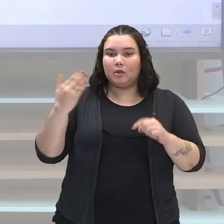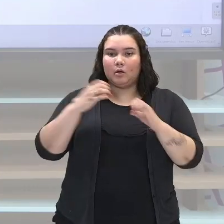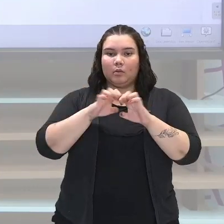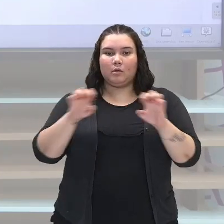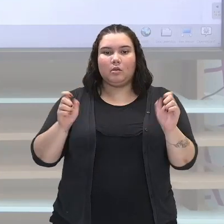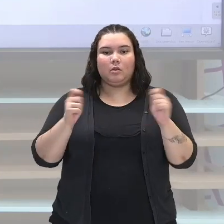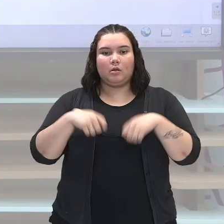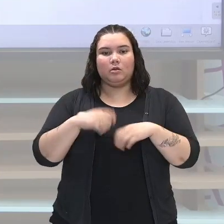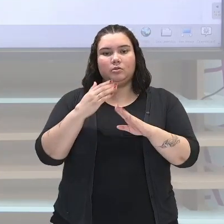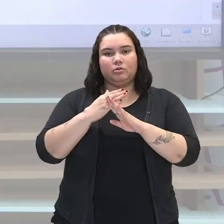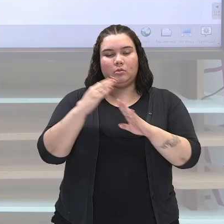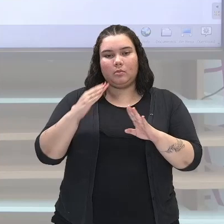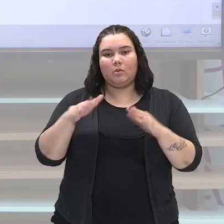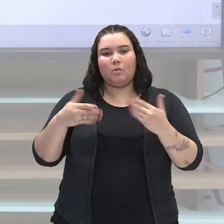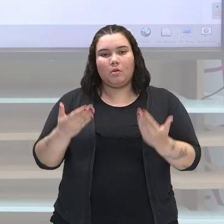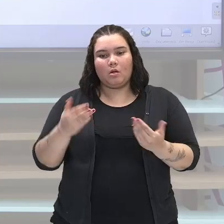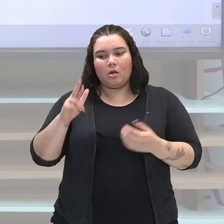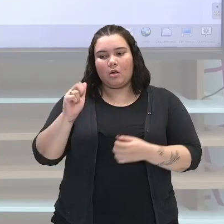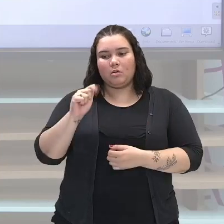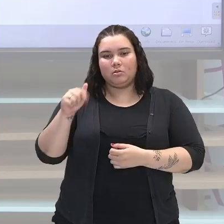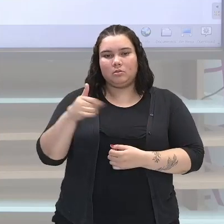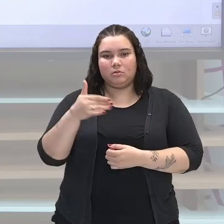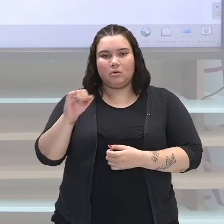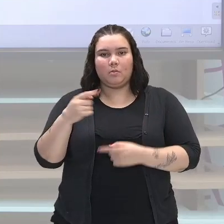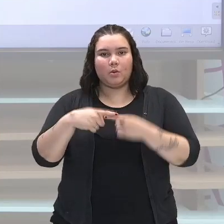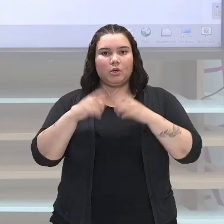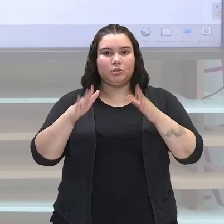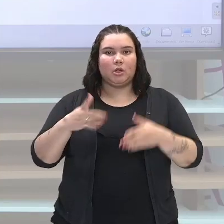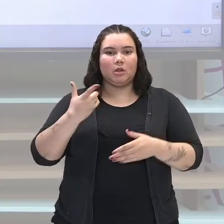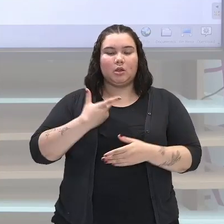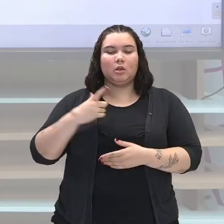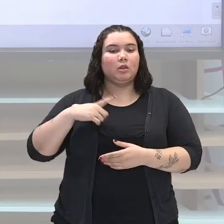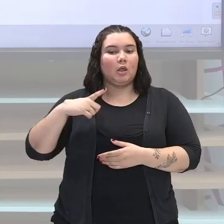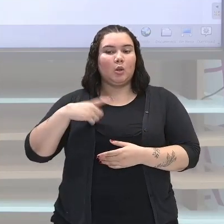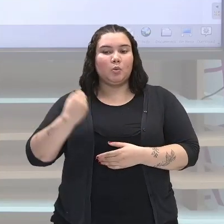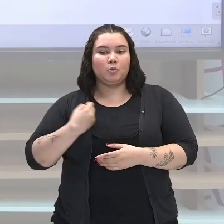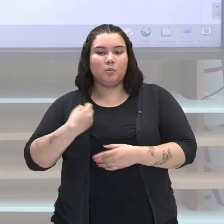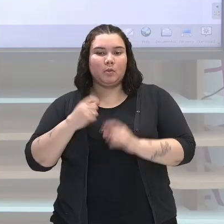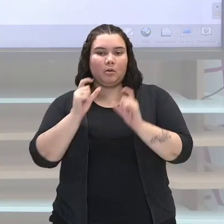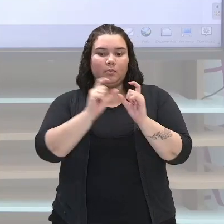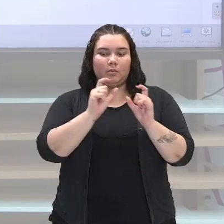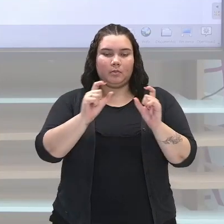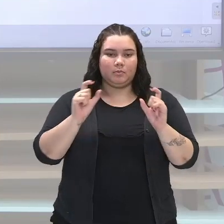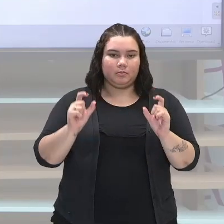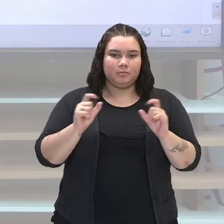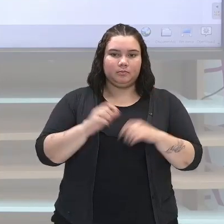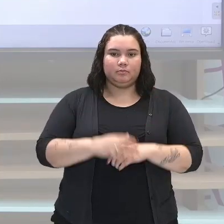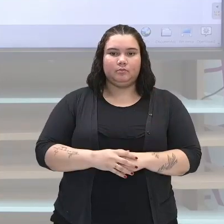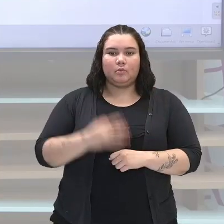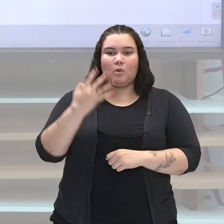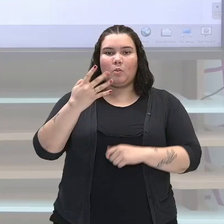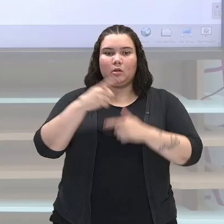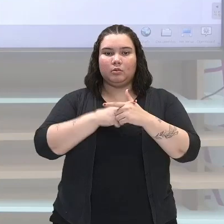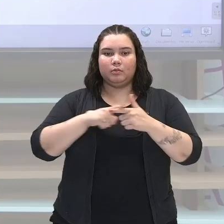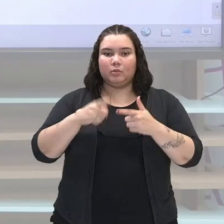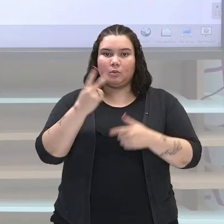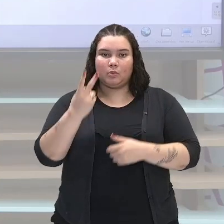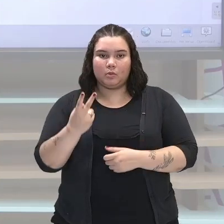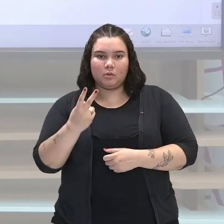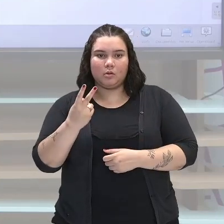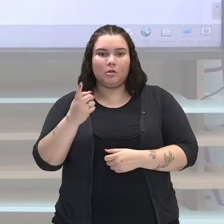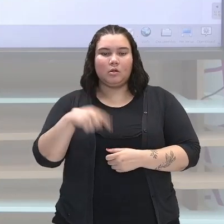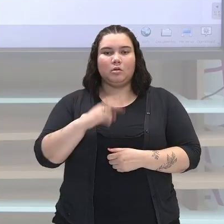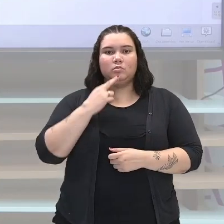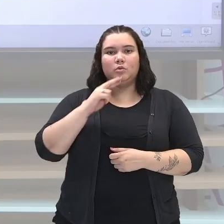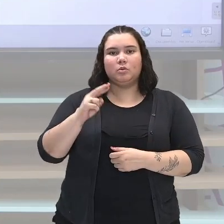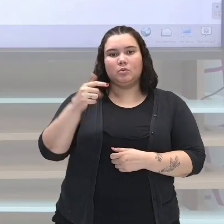determinar quem é a minha razão, porque eu já tenho ali uma sequência numérica. Então basta eu dividir, né? 4 dividido por 2, por exemplo, eu vou obter